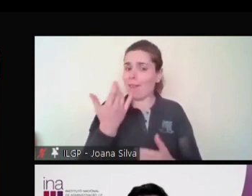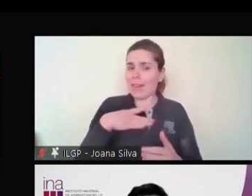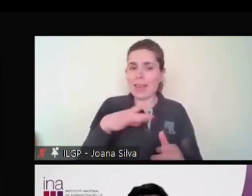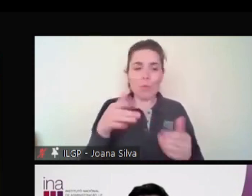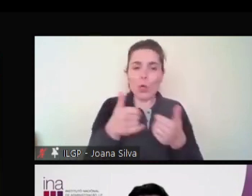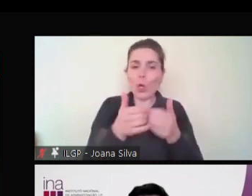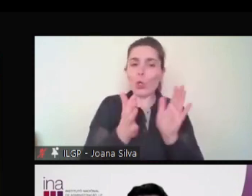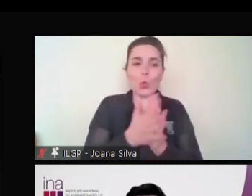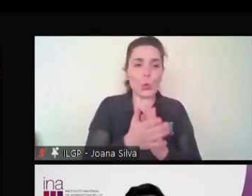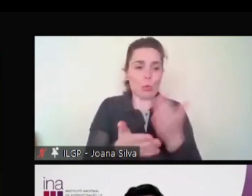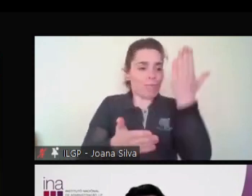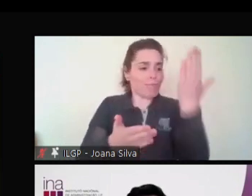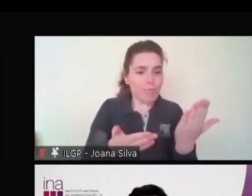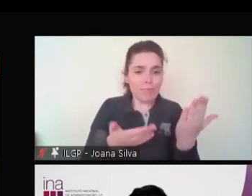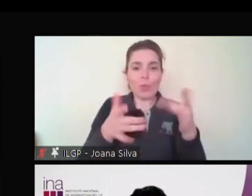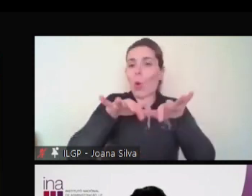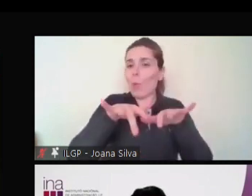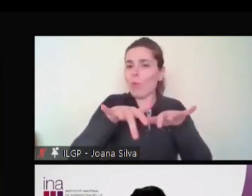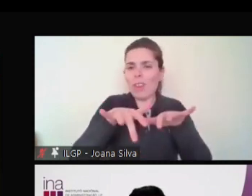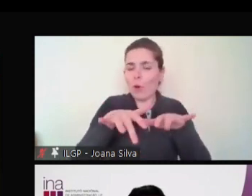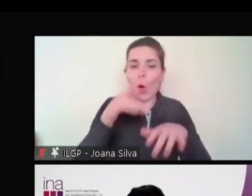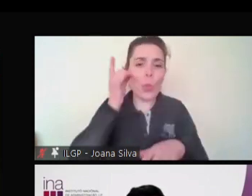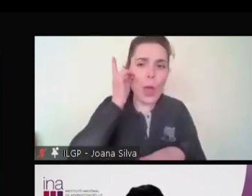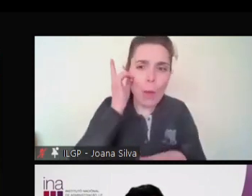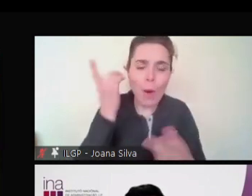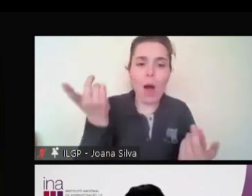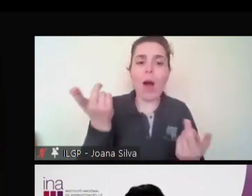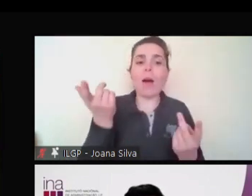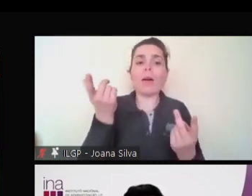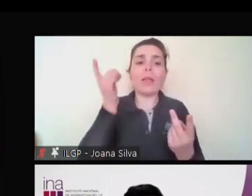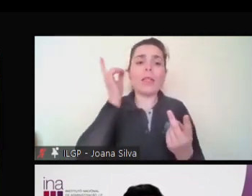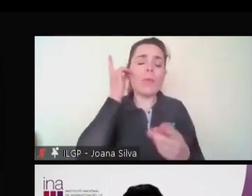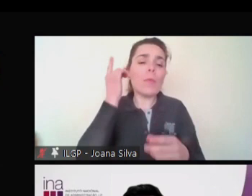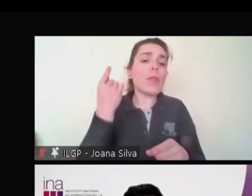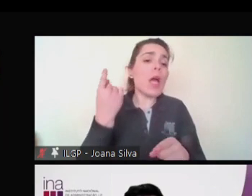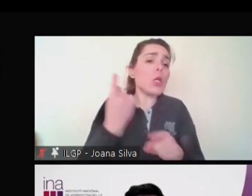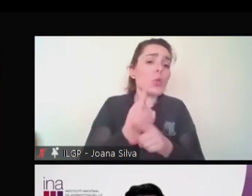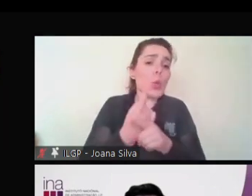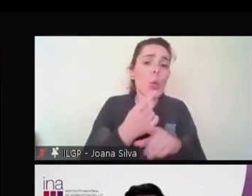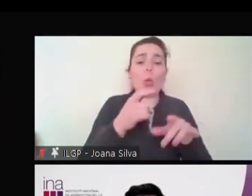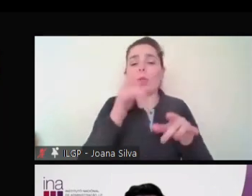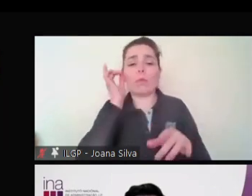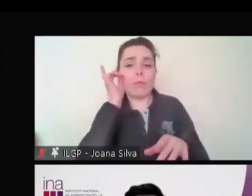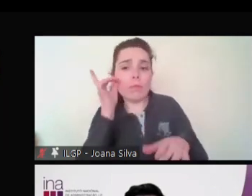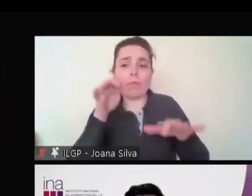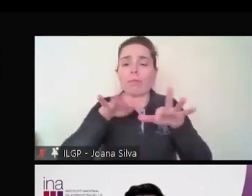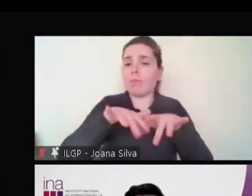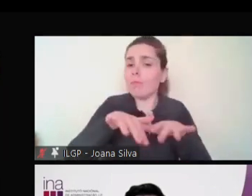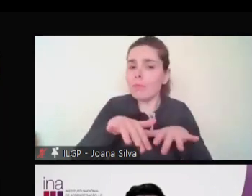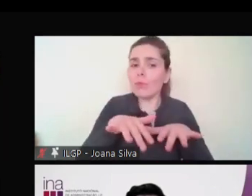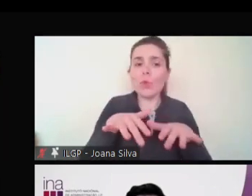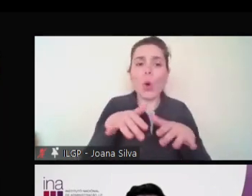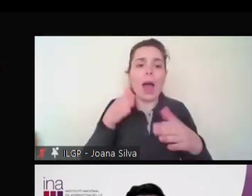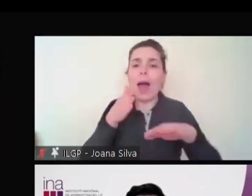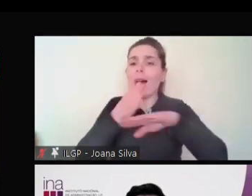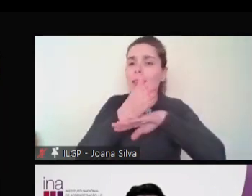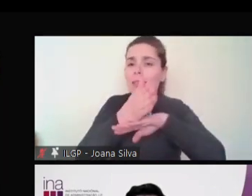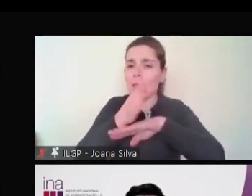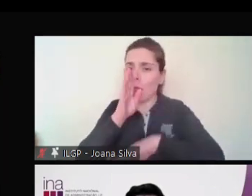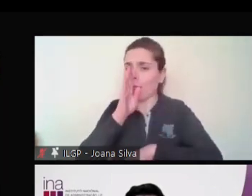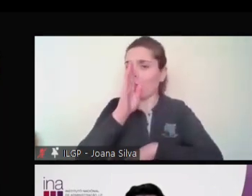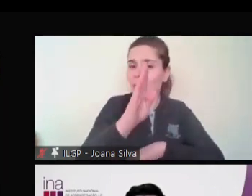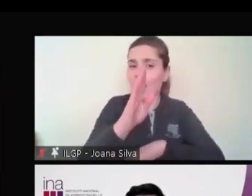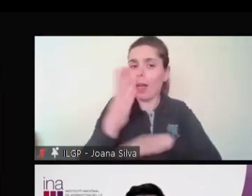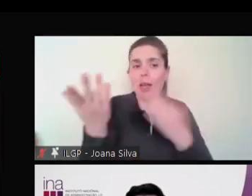portanto, a questão dos telemóveis e dos dispositivos móveis é aqui também um canal